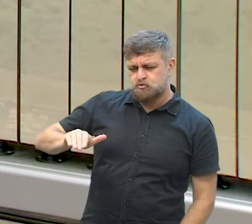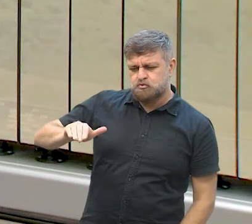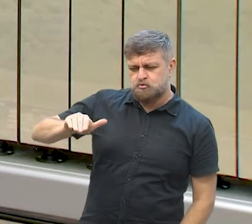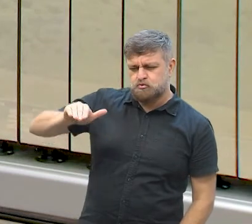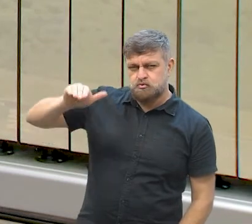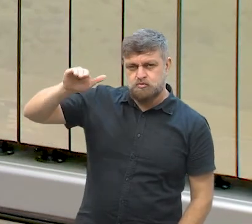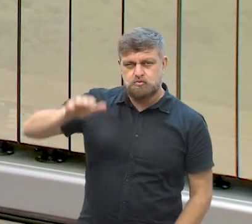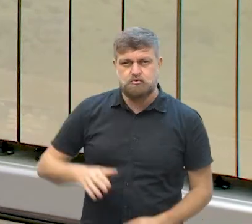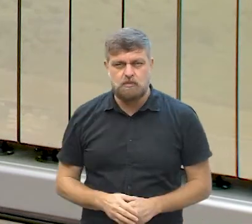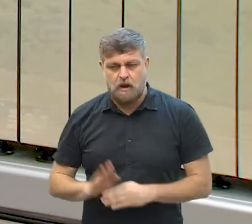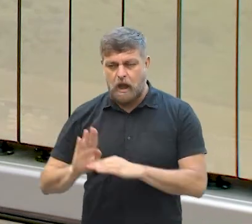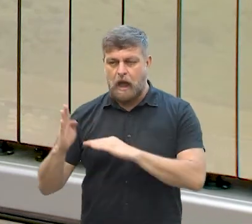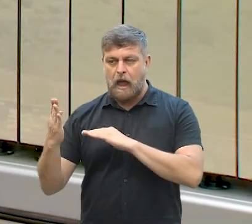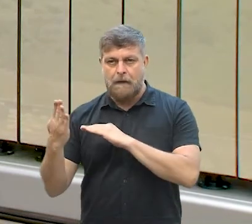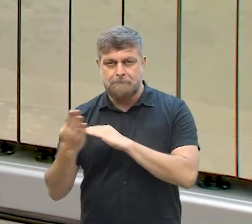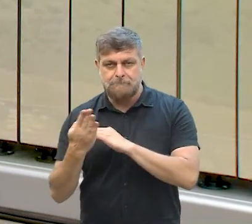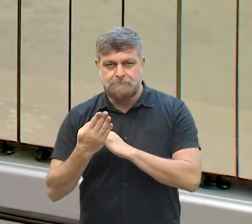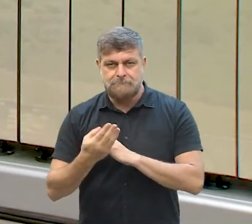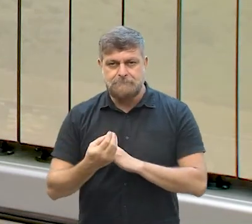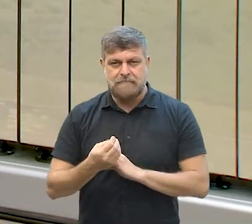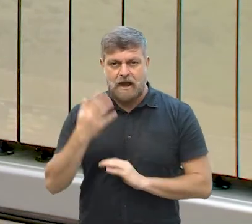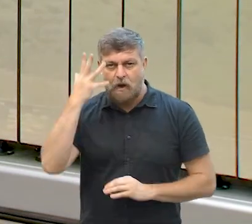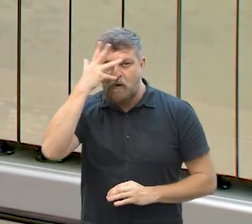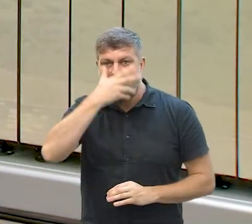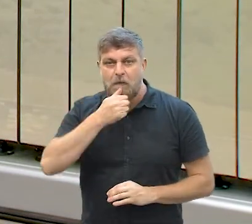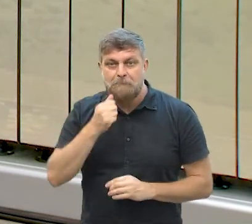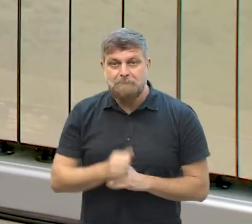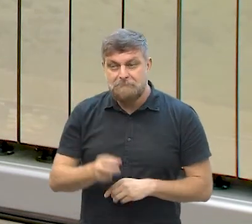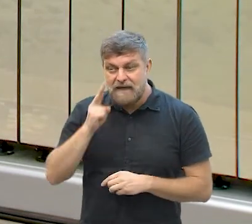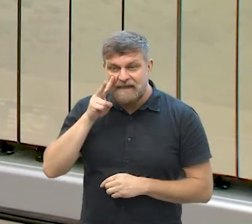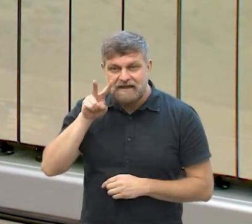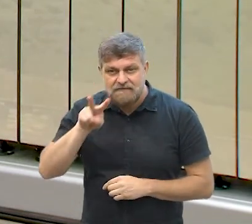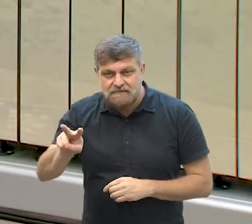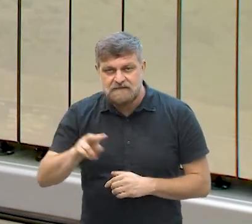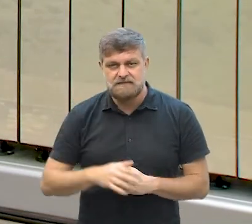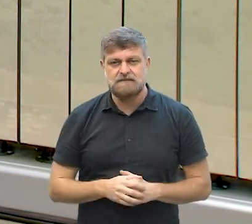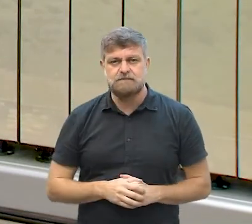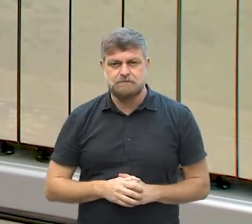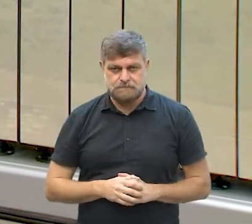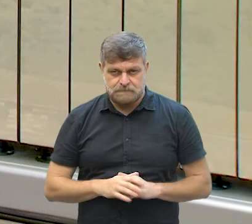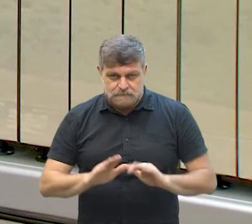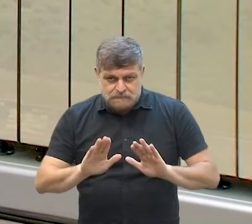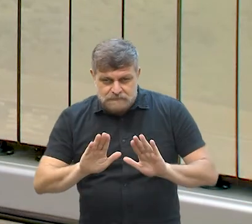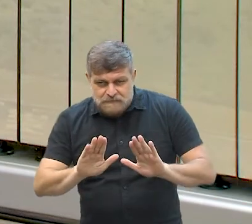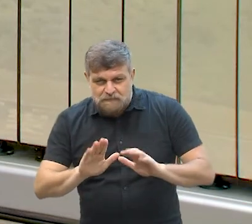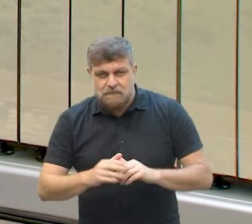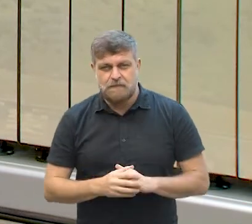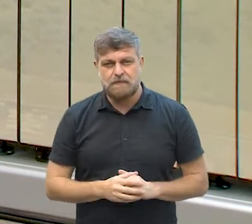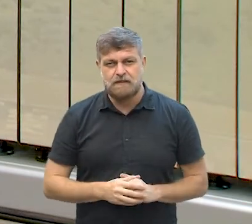Paulo. Morava na Bela Vista, para quem conhece lá a região do Bexiga. E